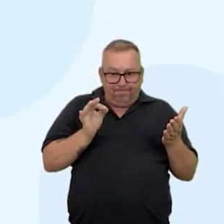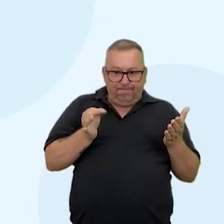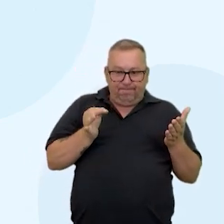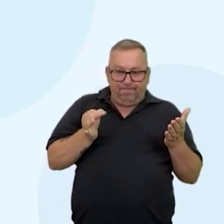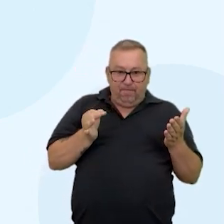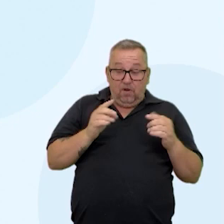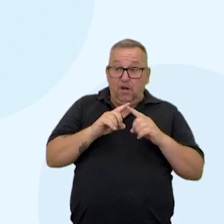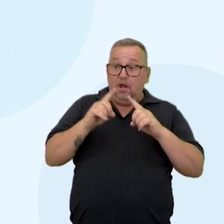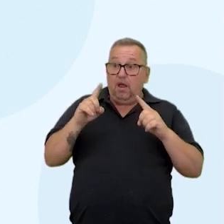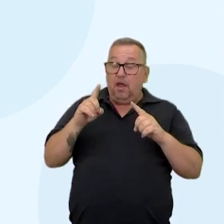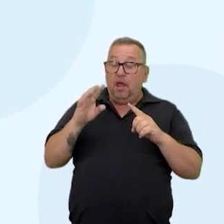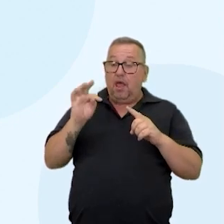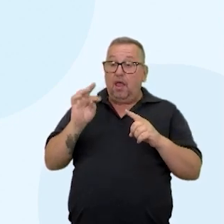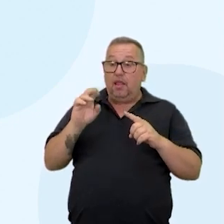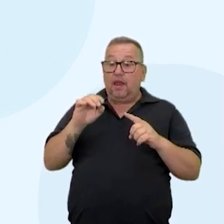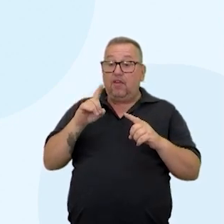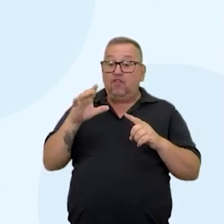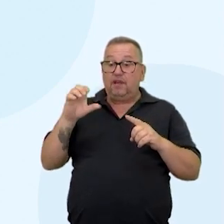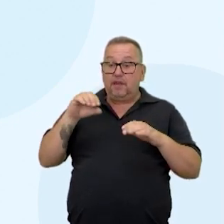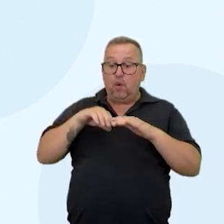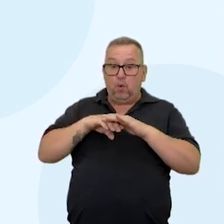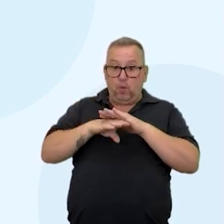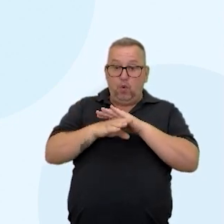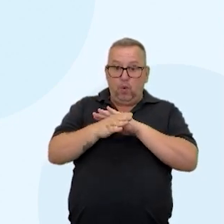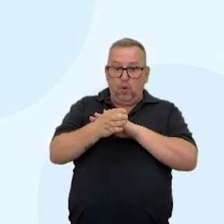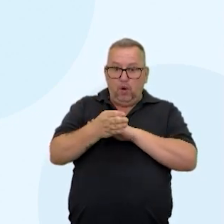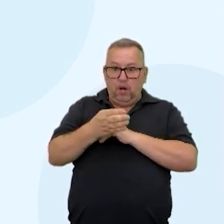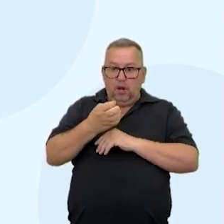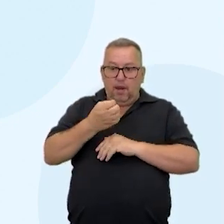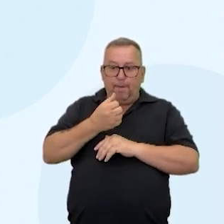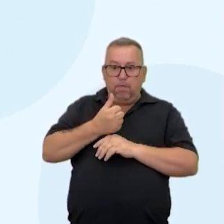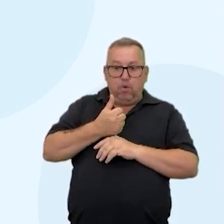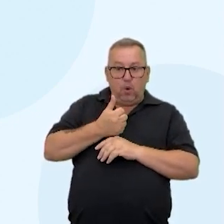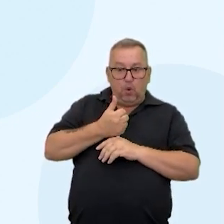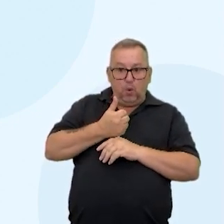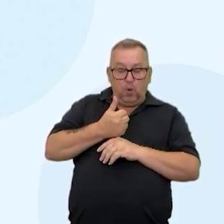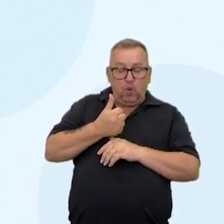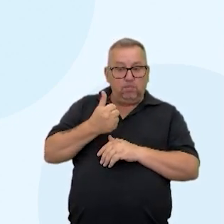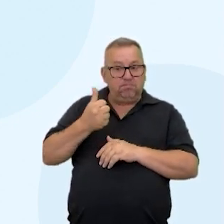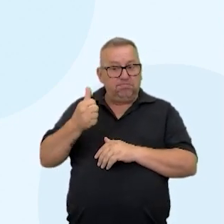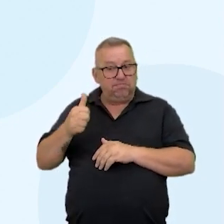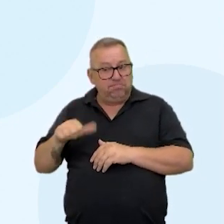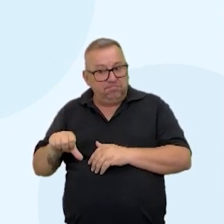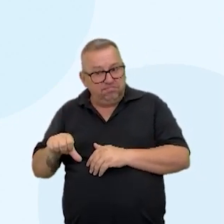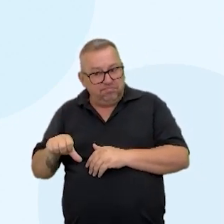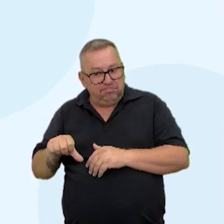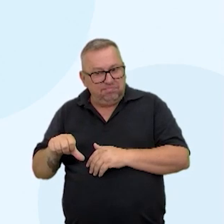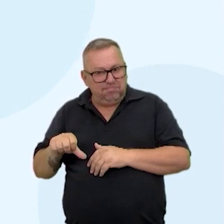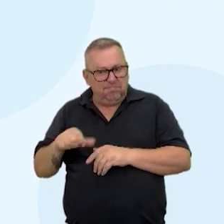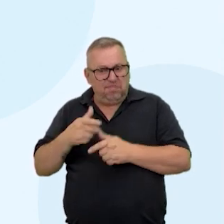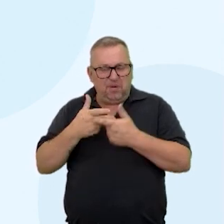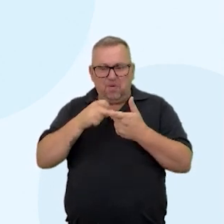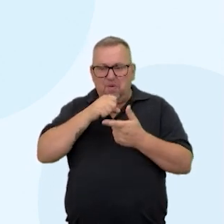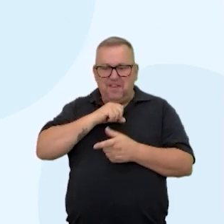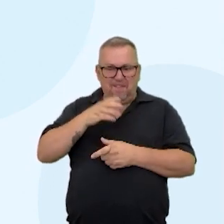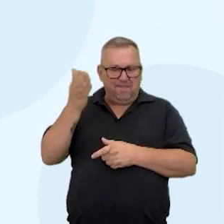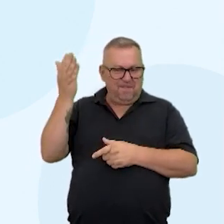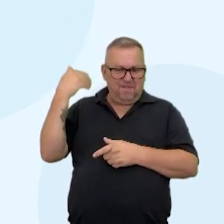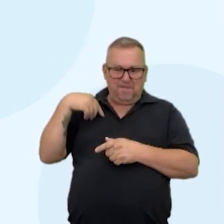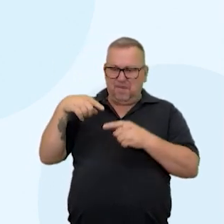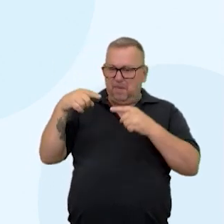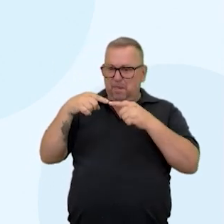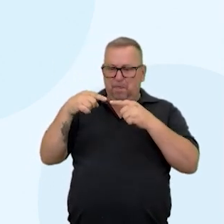tão conectada, se ela é vista como algo positivo ou se lembra algo mofado,